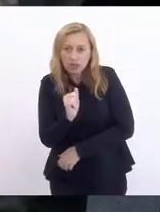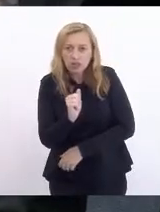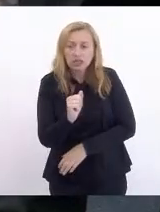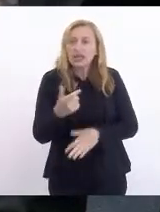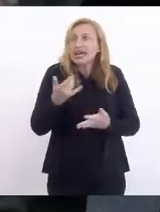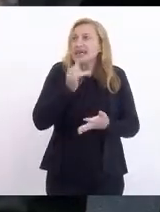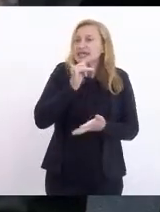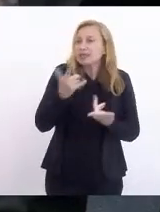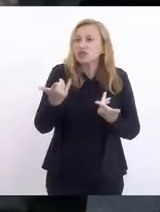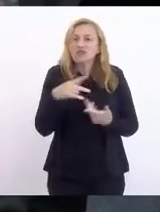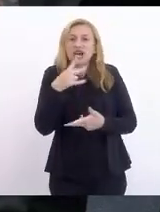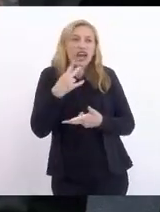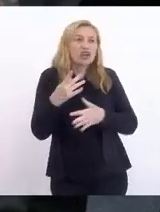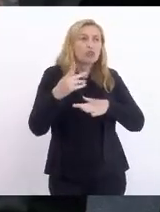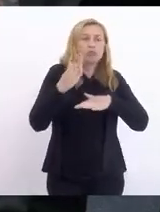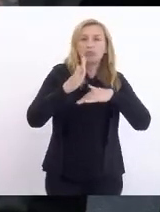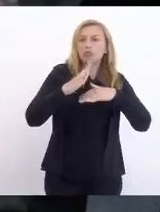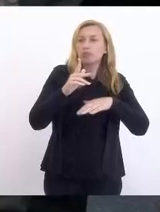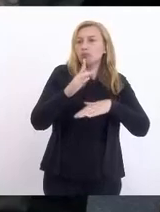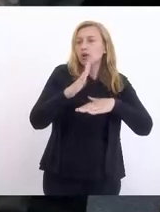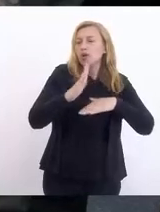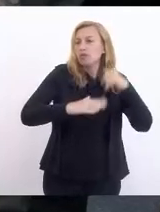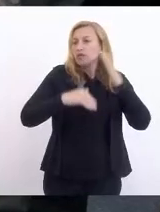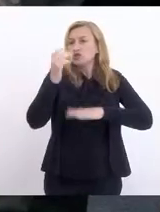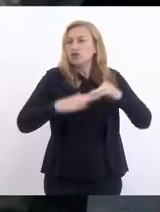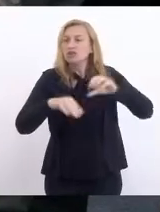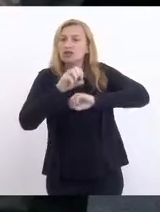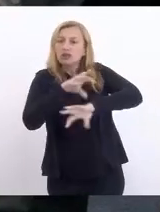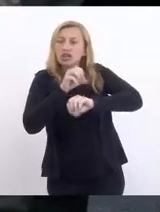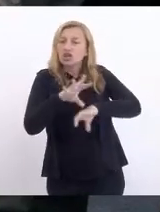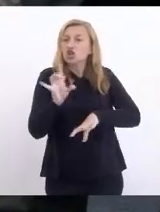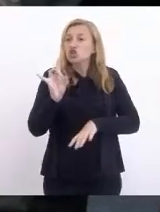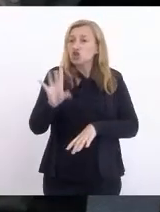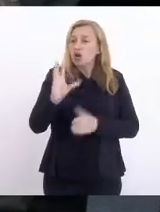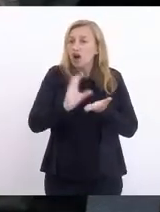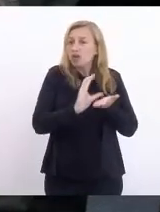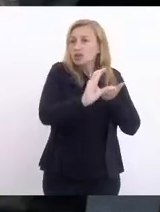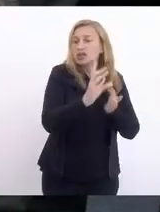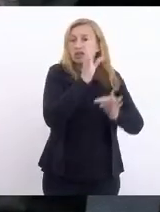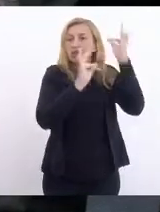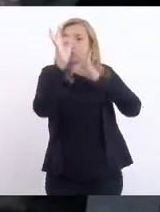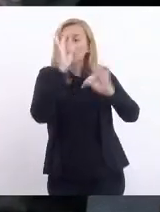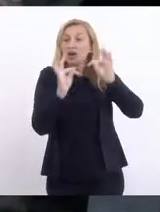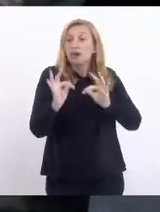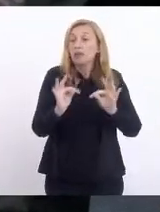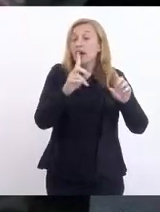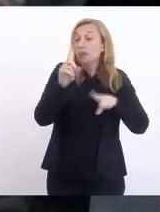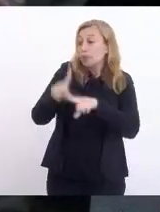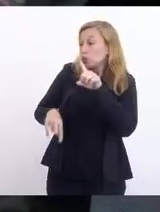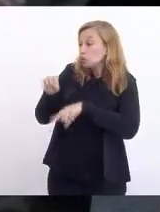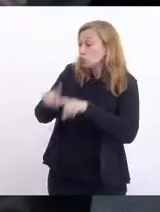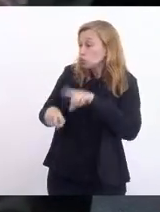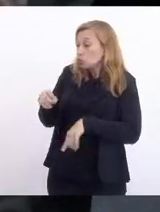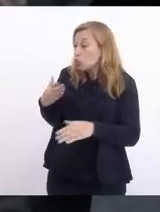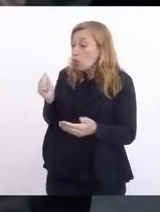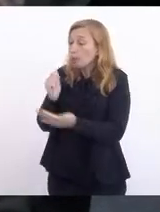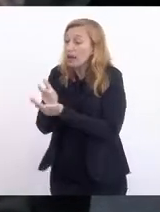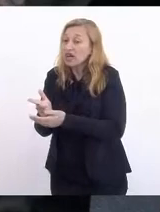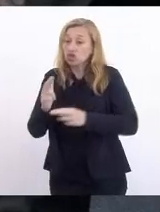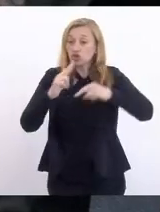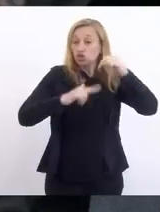sentido Por exemplo dizer que o professor de Educação só pode usar o centro tecnológico para equipamento que tem um comprado de julho agora para cá